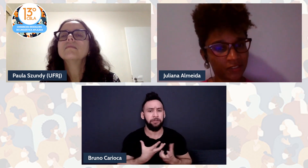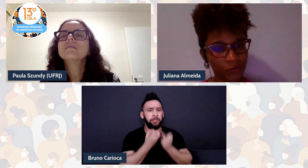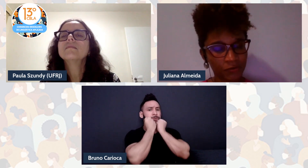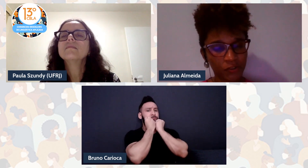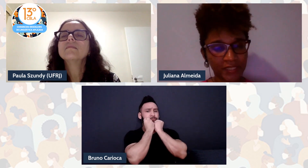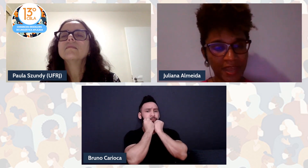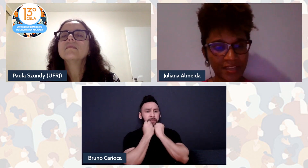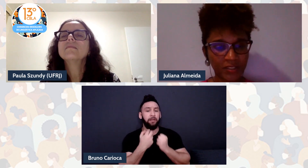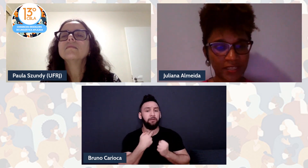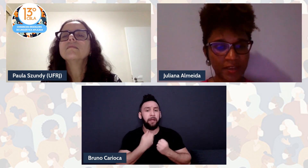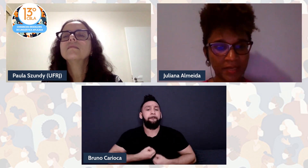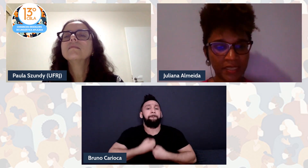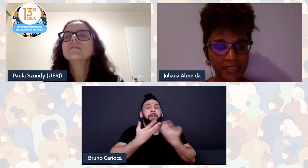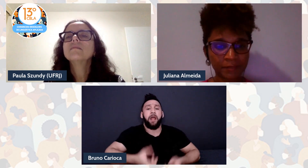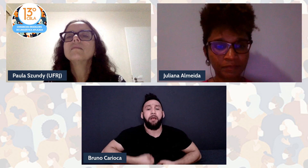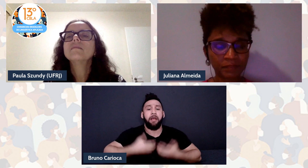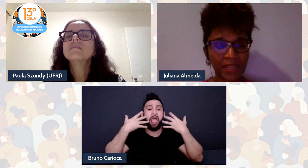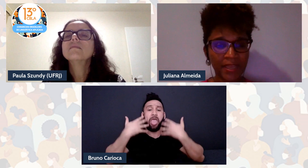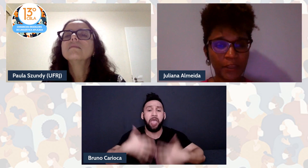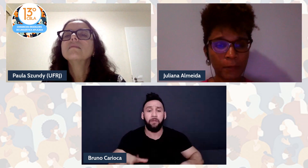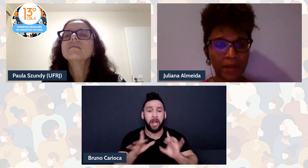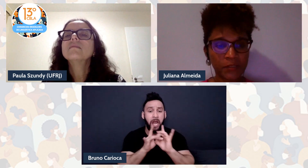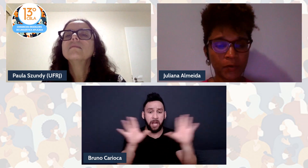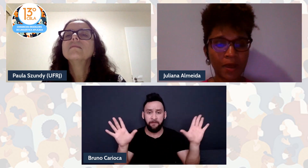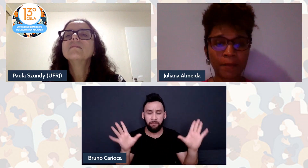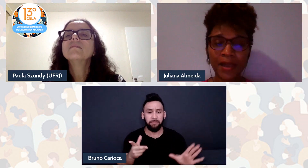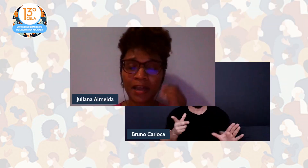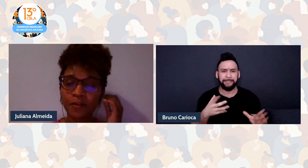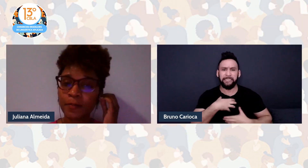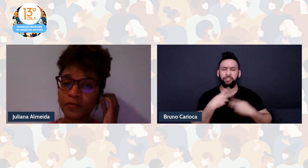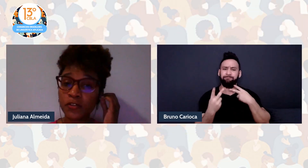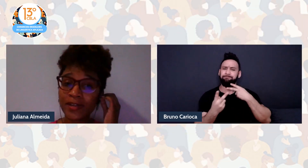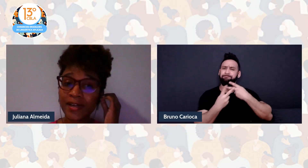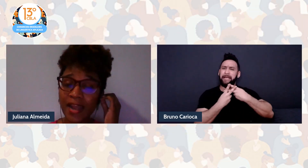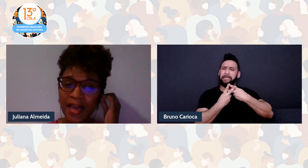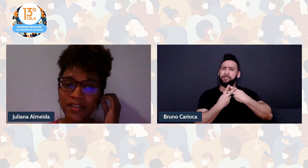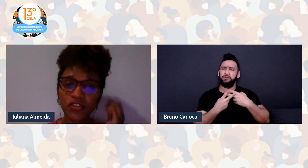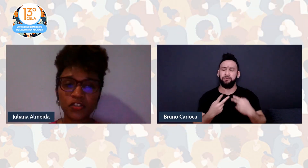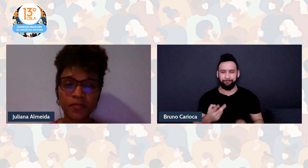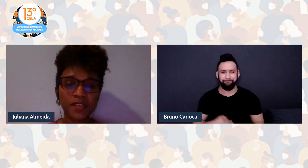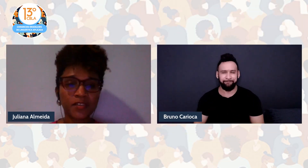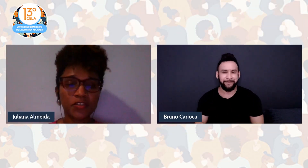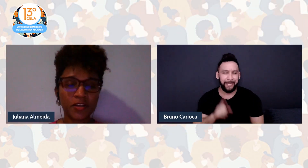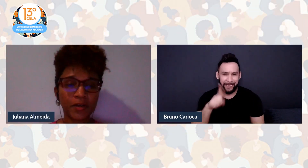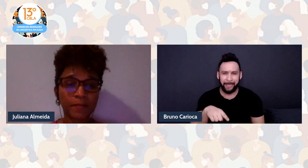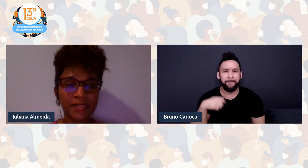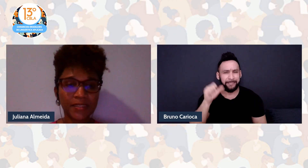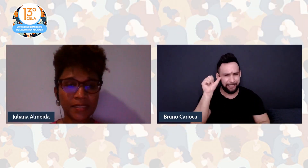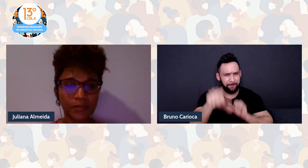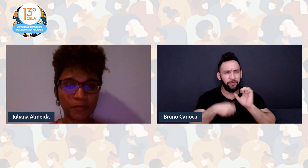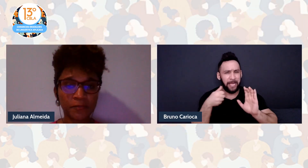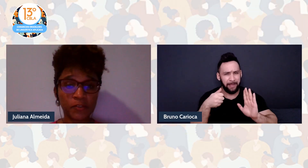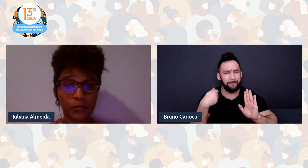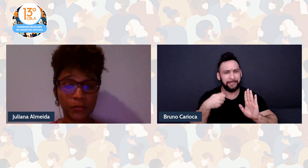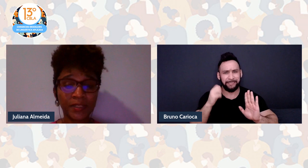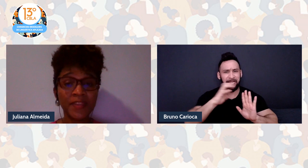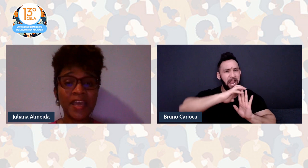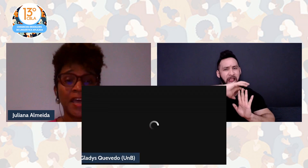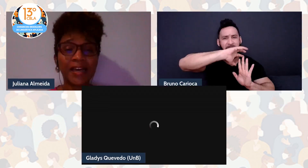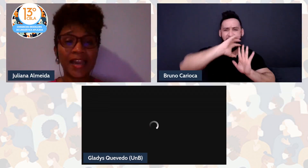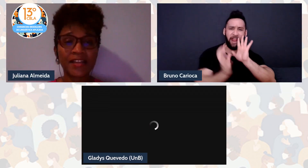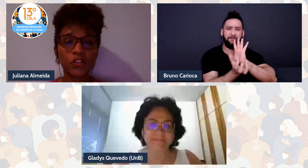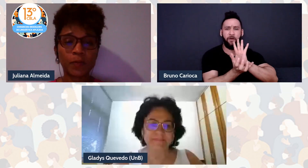Bom, dando continuidade aqui à mesa, eu passo a palavra para a professora Gladys. Nós vamos assistir agora a apresentação da